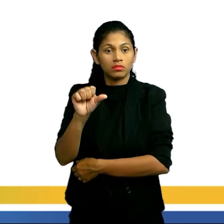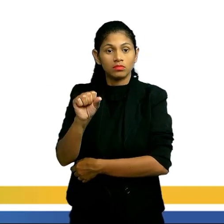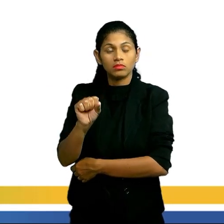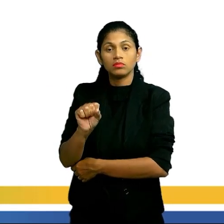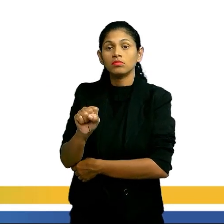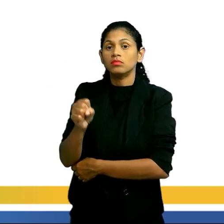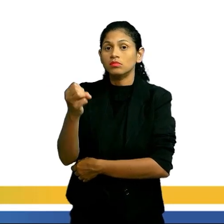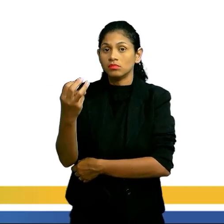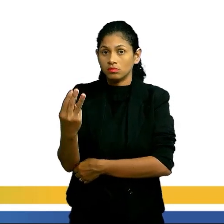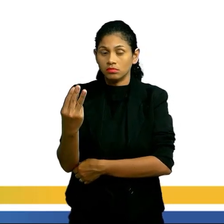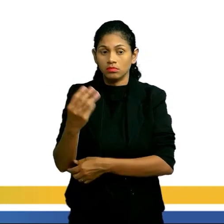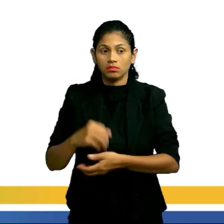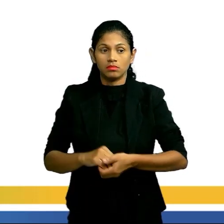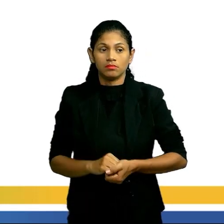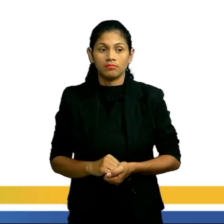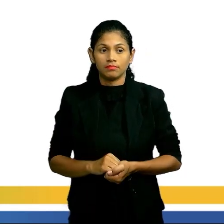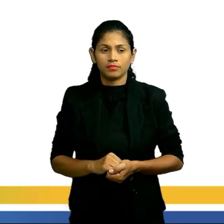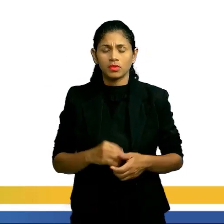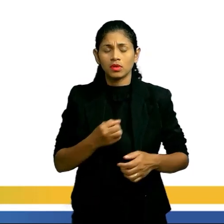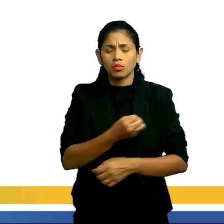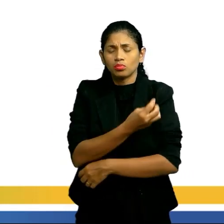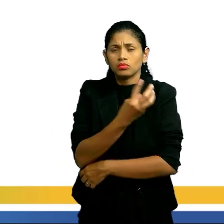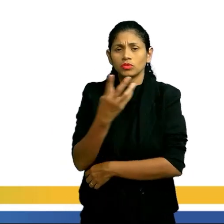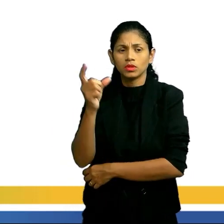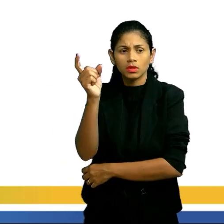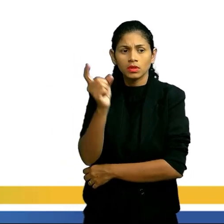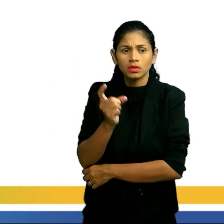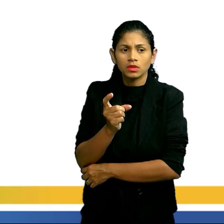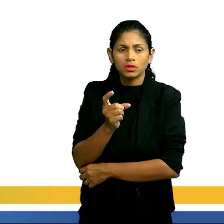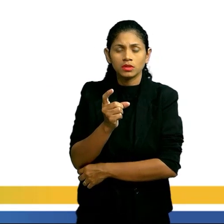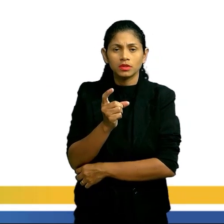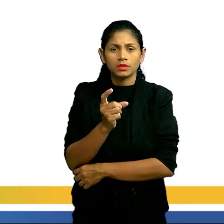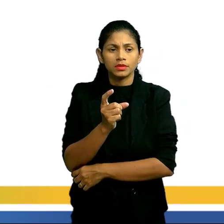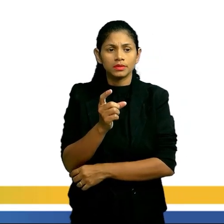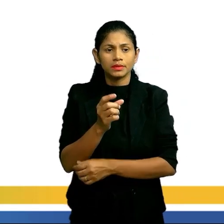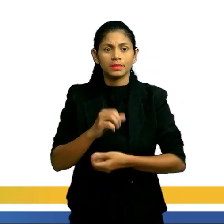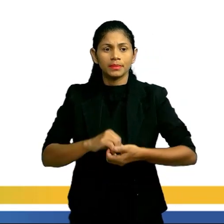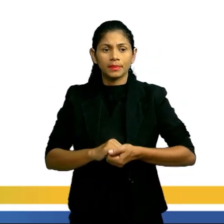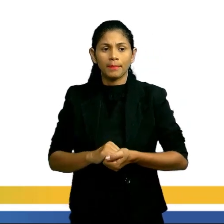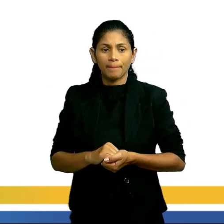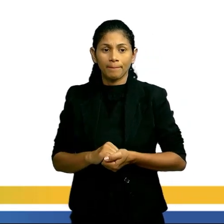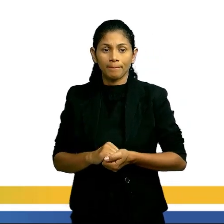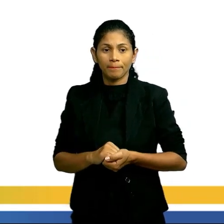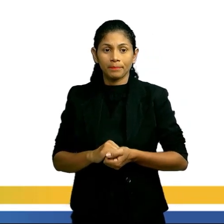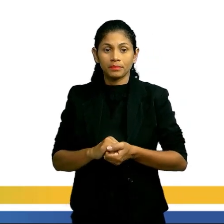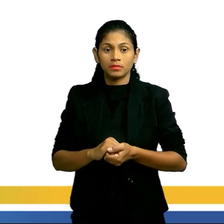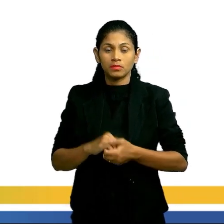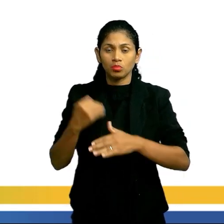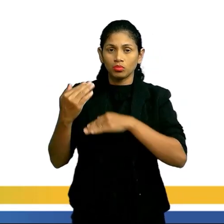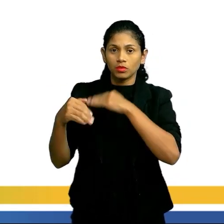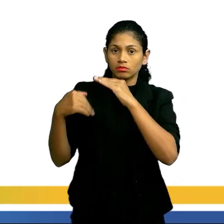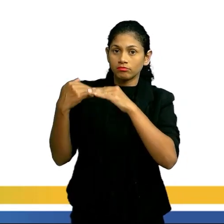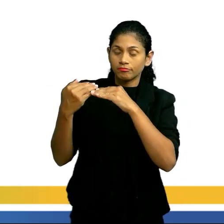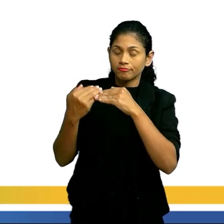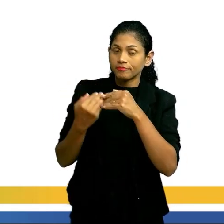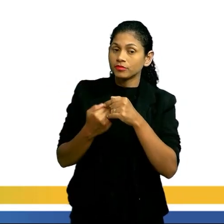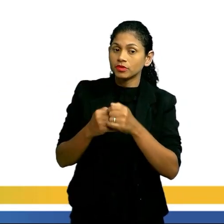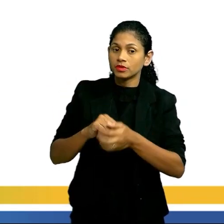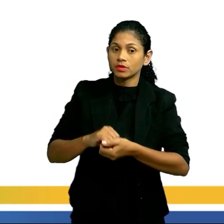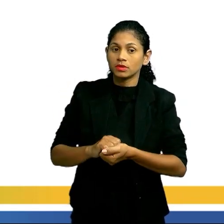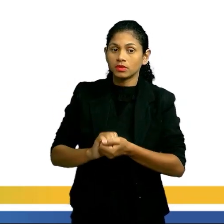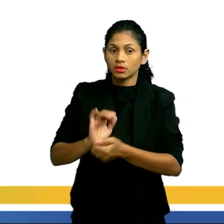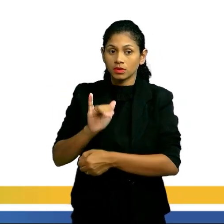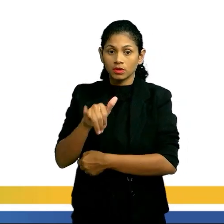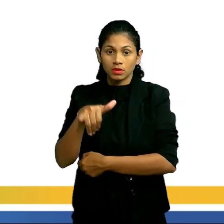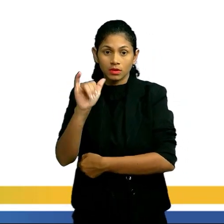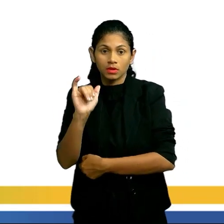A quantidade X de peças em milhar produzidas e o faturamento Y em milhar de real de uma empresa são